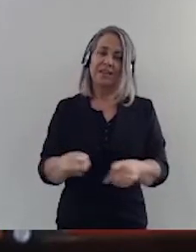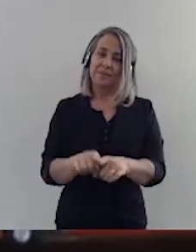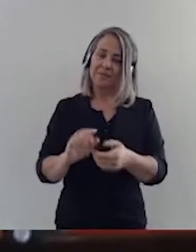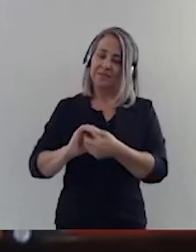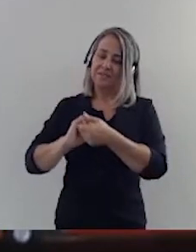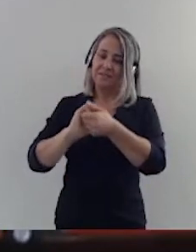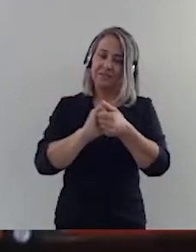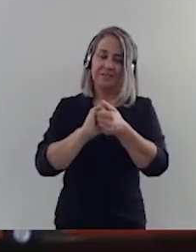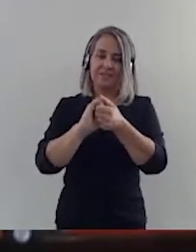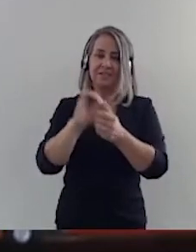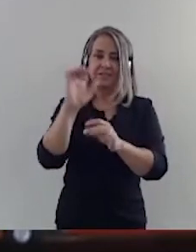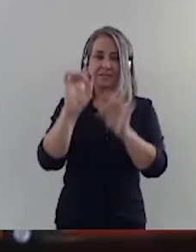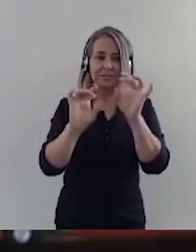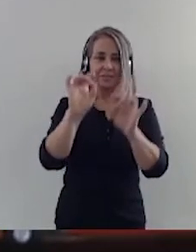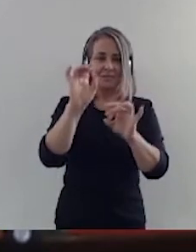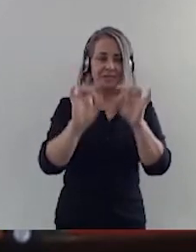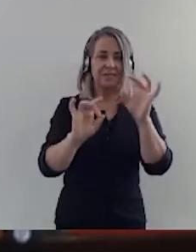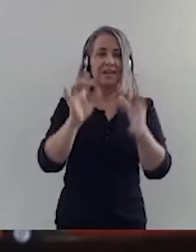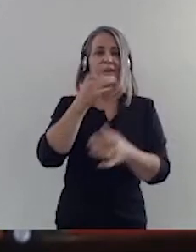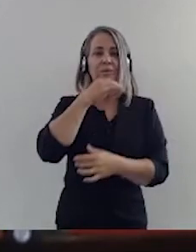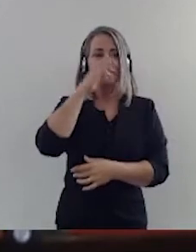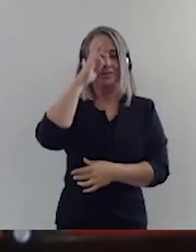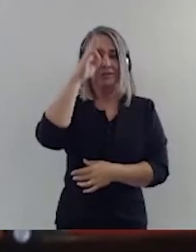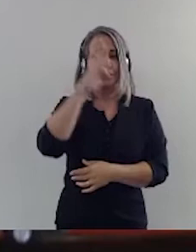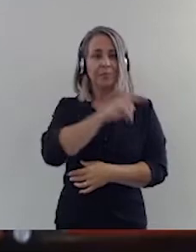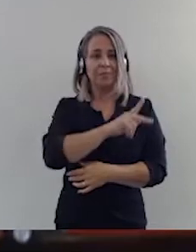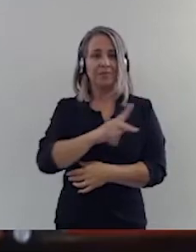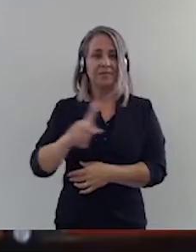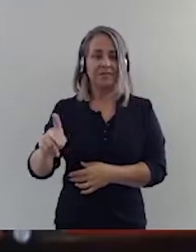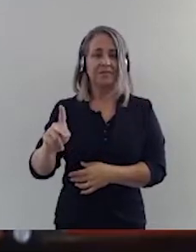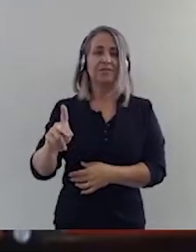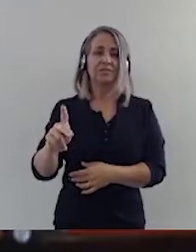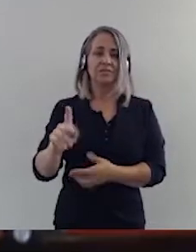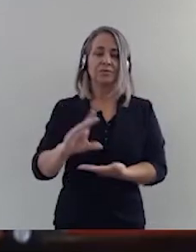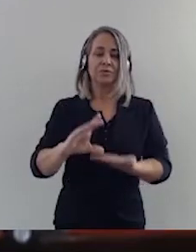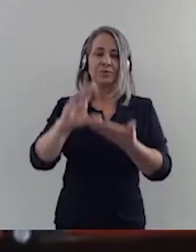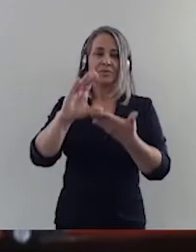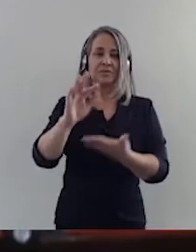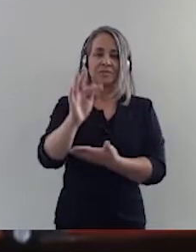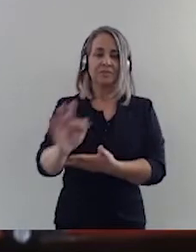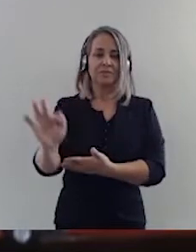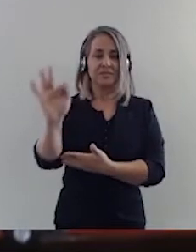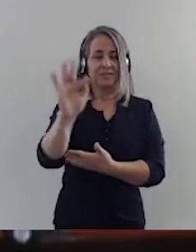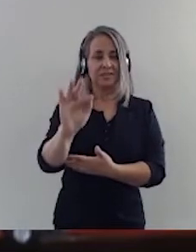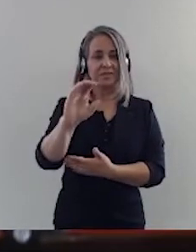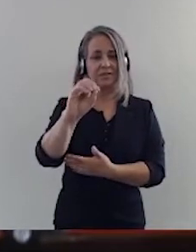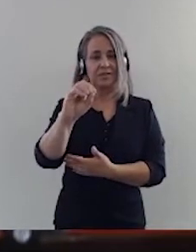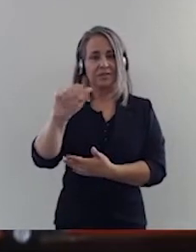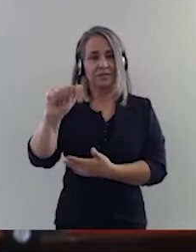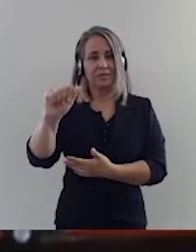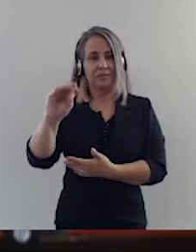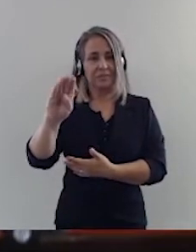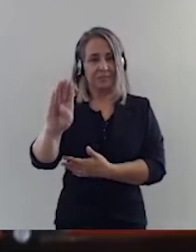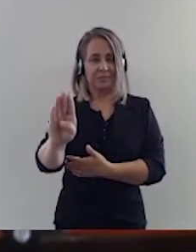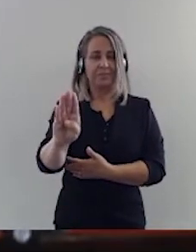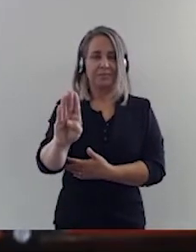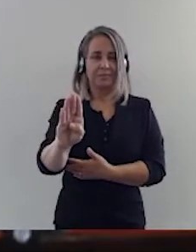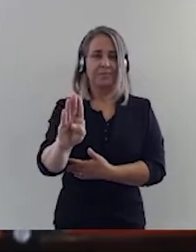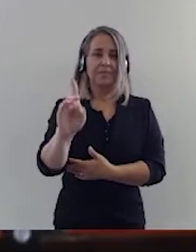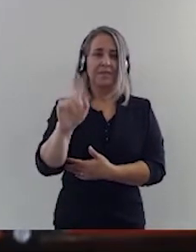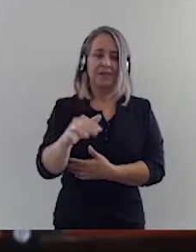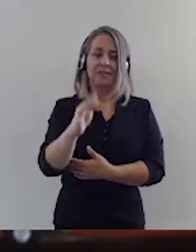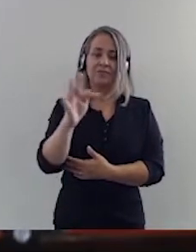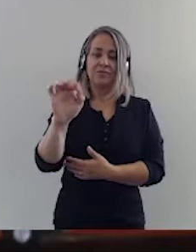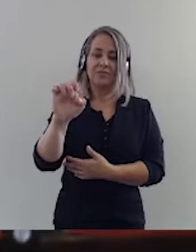saudação especial ao eminentíssimo presidente do Conselho Federal da OAB, essa figura paradigmática que é